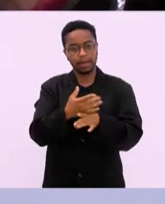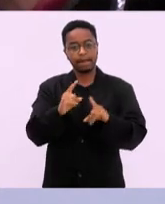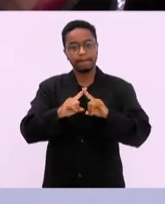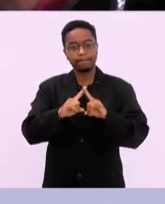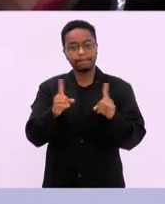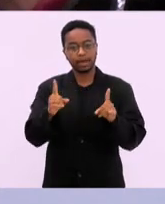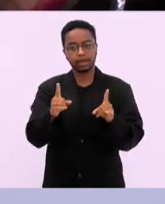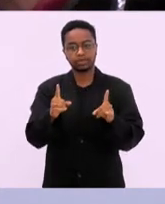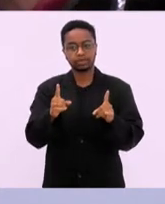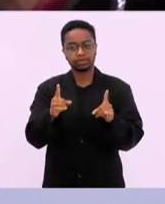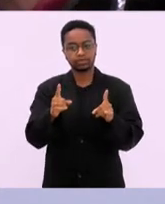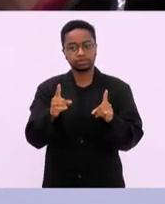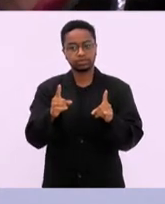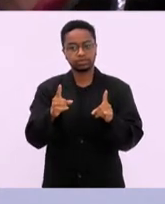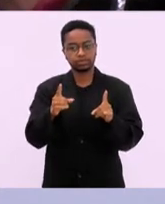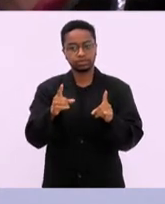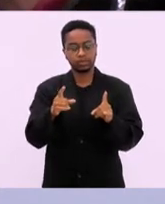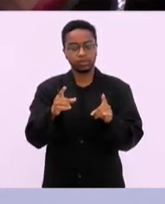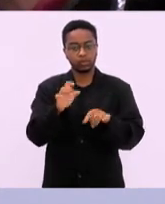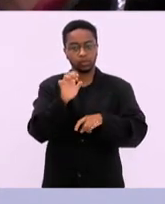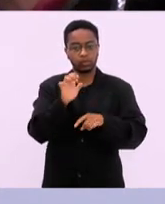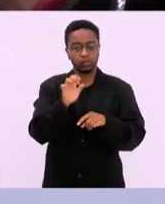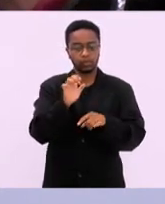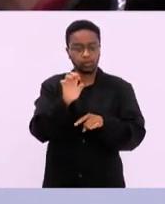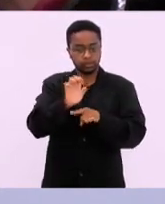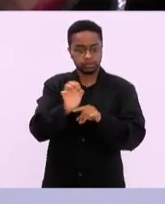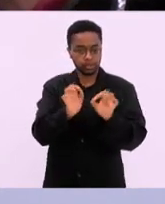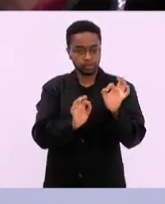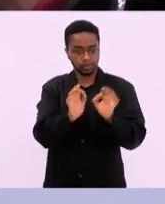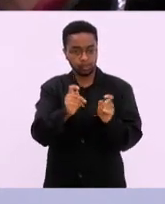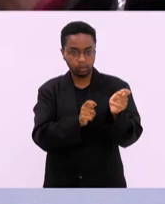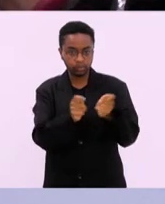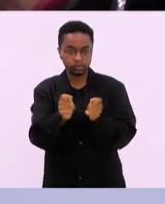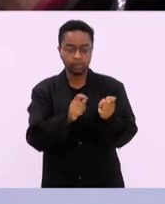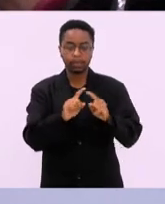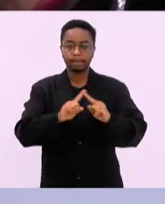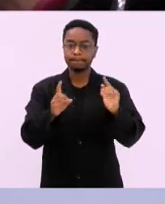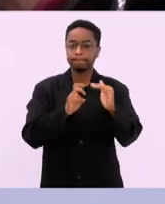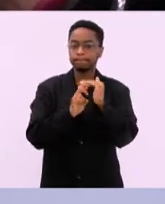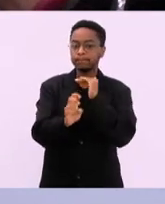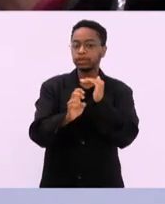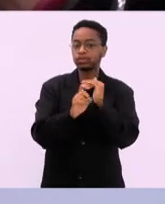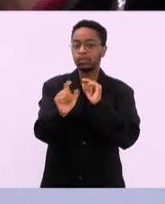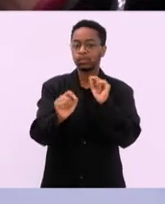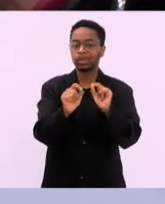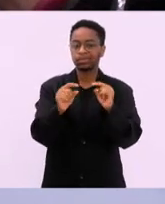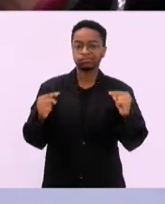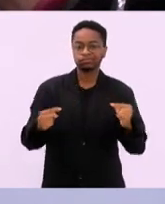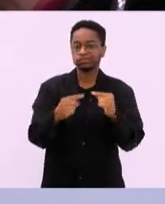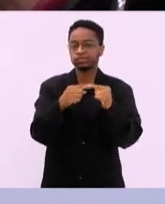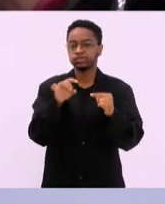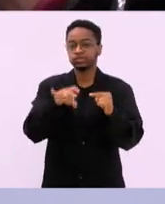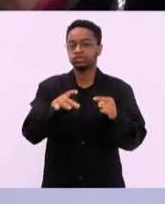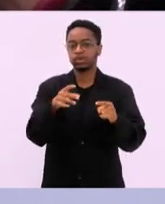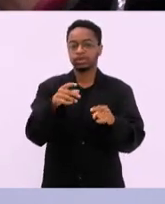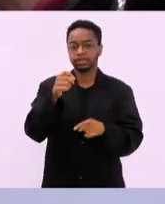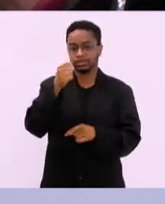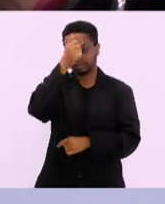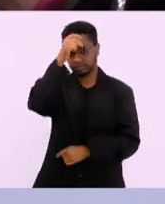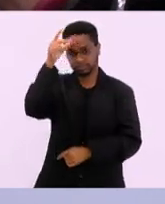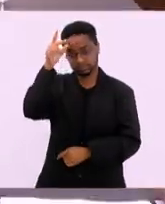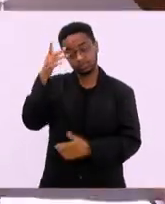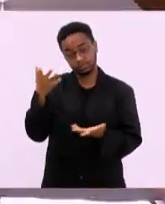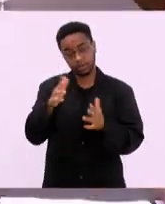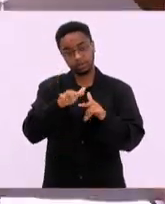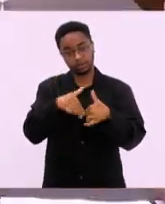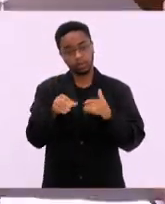interestadual que está operado pelo Estado. Mas o metrô é tipicamente municipal. Né? Por isso que ele botou